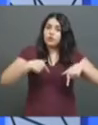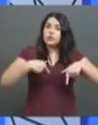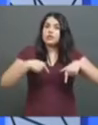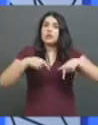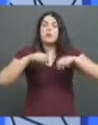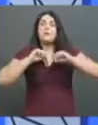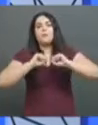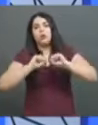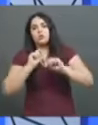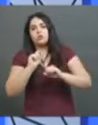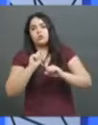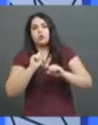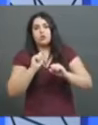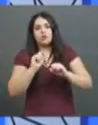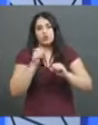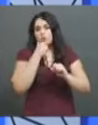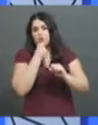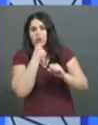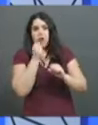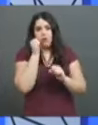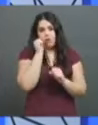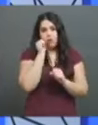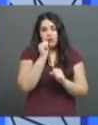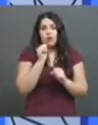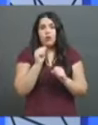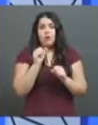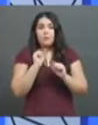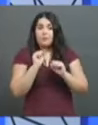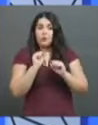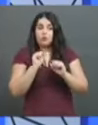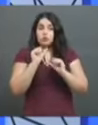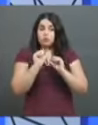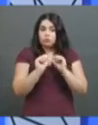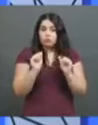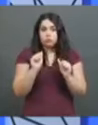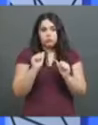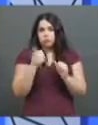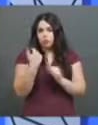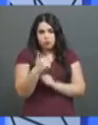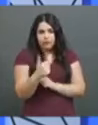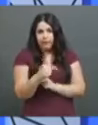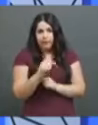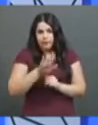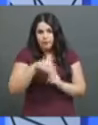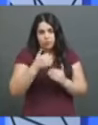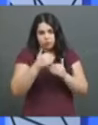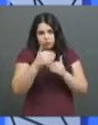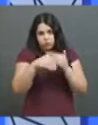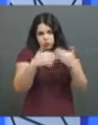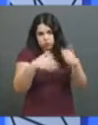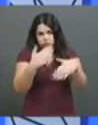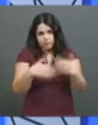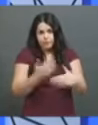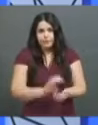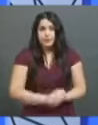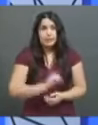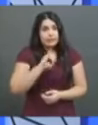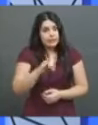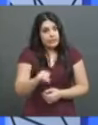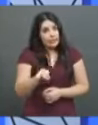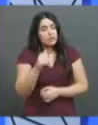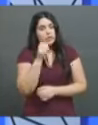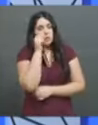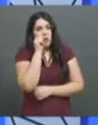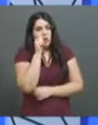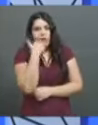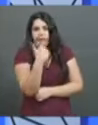não se mantenha nesse patamar durante algum tempo, caso as mulheres também não fiquem mais atentas e procurem melhora na